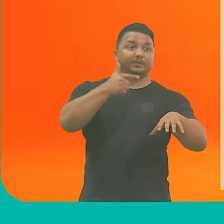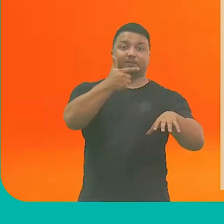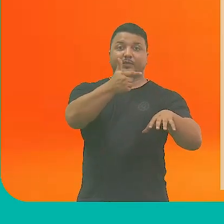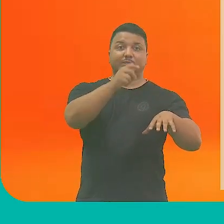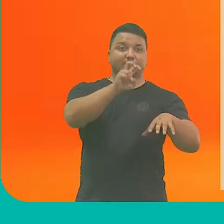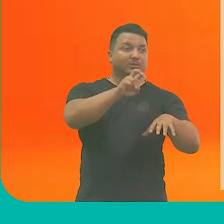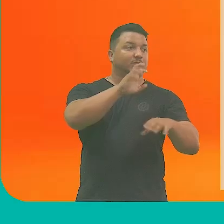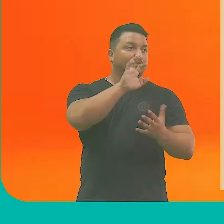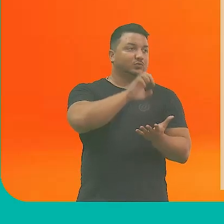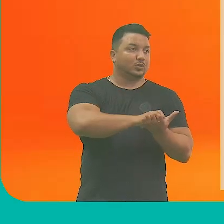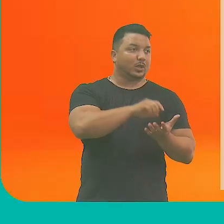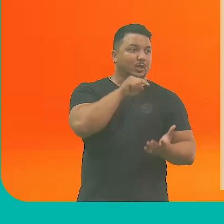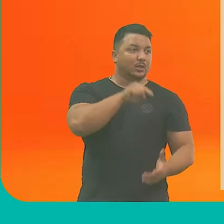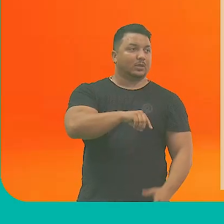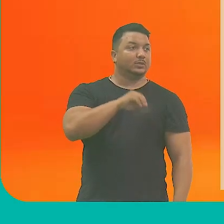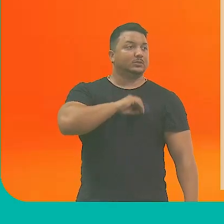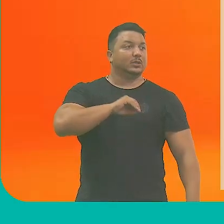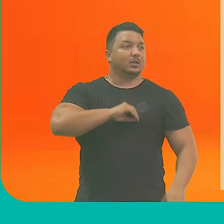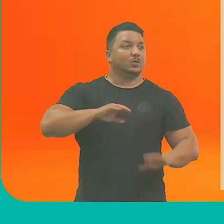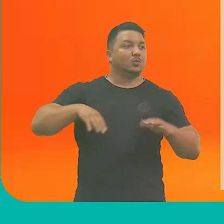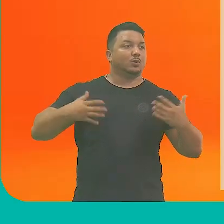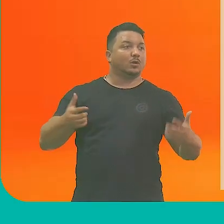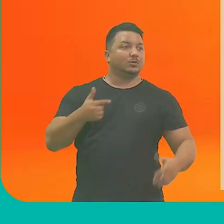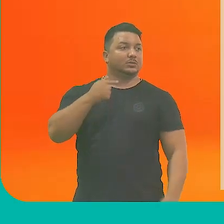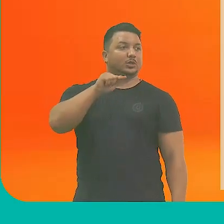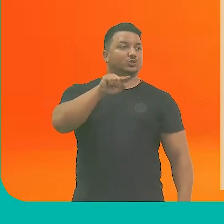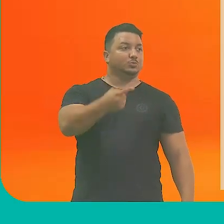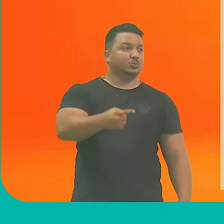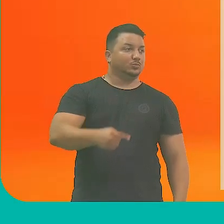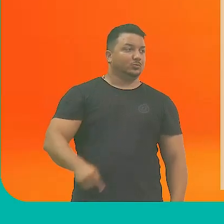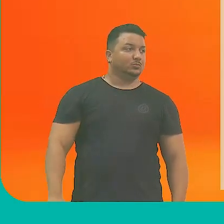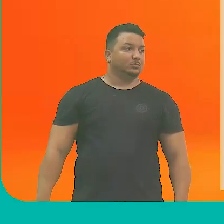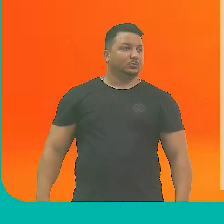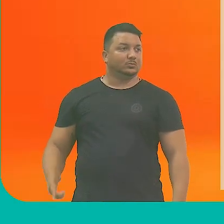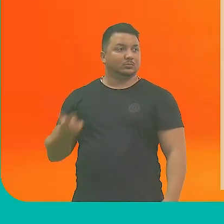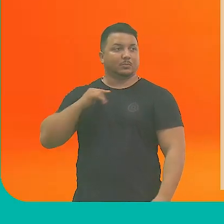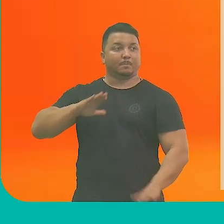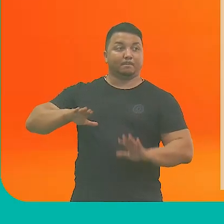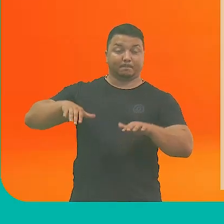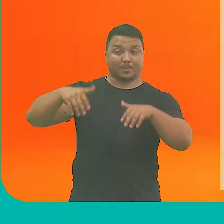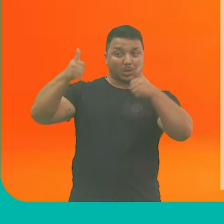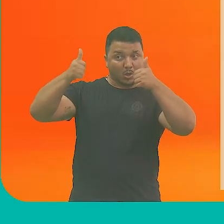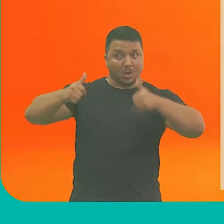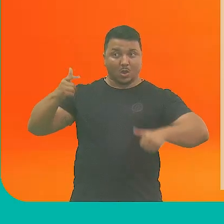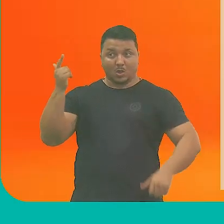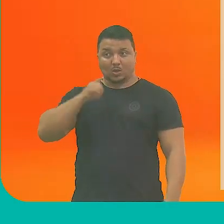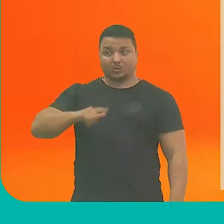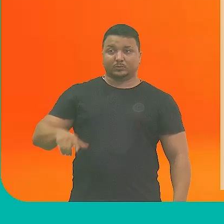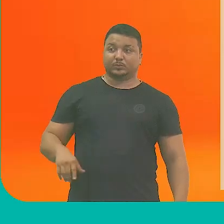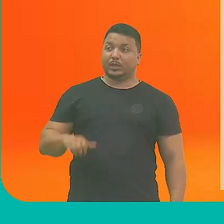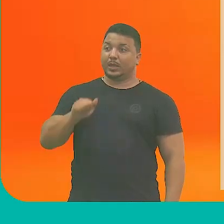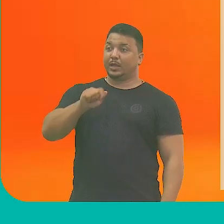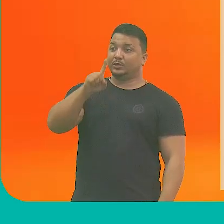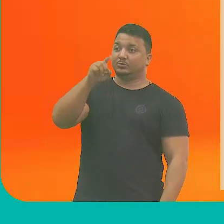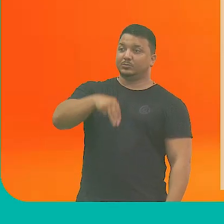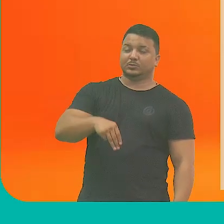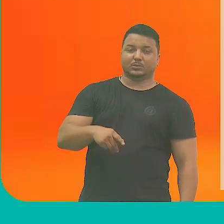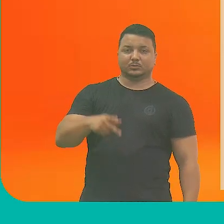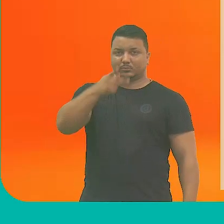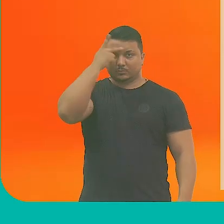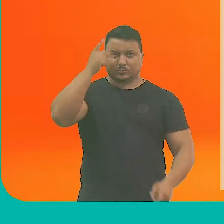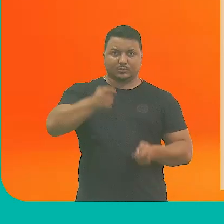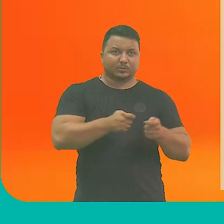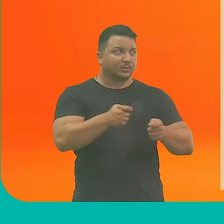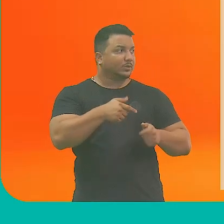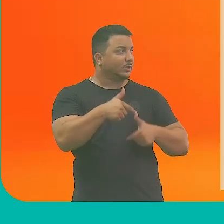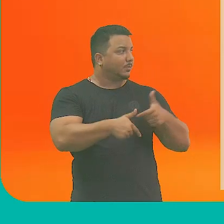salários, né, com um saláriozinho de 7.000, um saláriozinho melhor, né? A administração são aqueles meninozinhos que trabalham